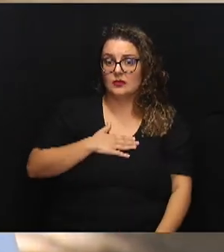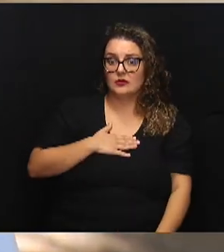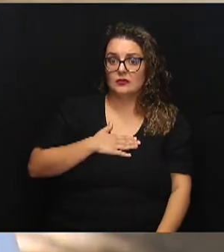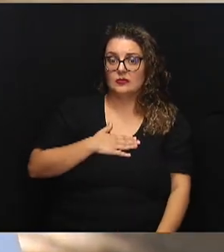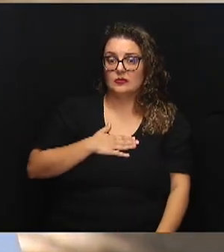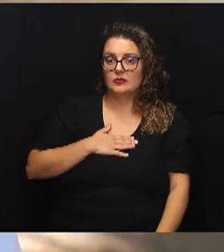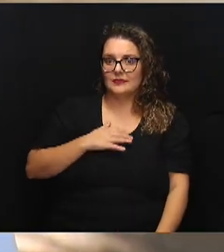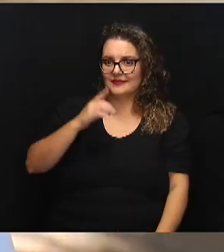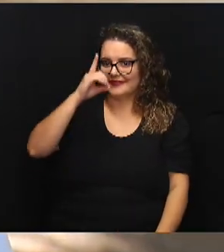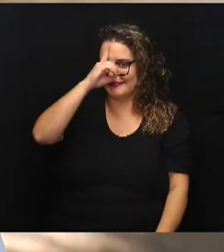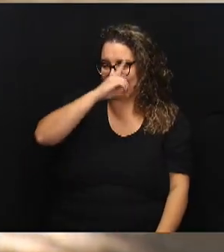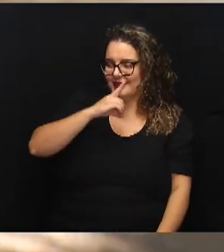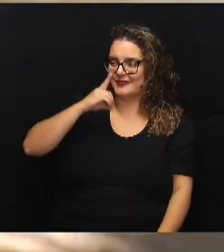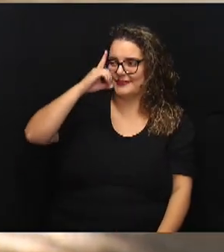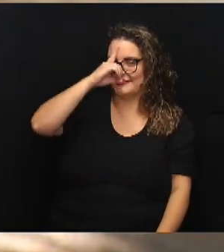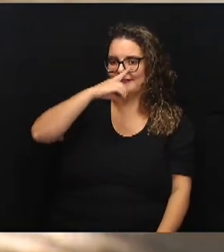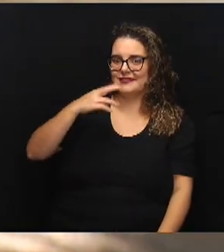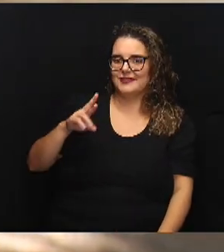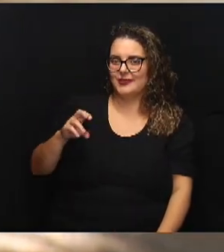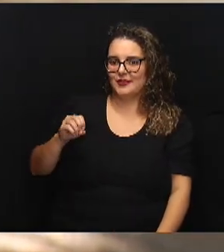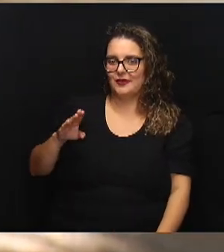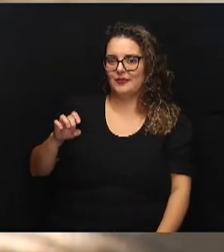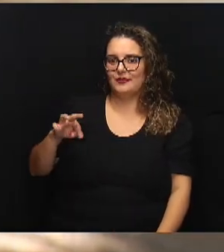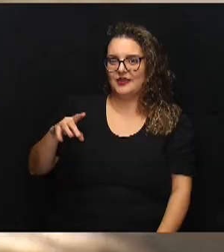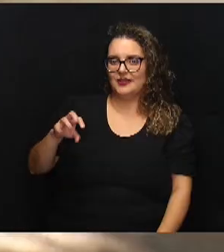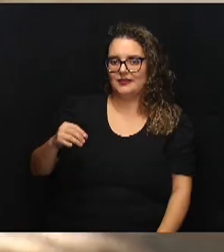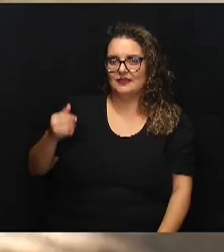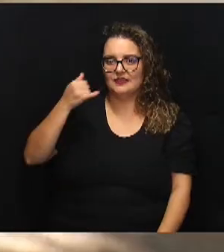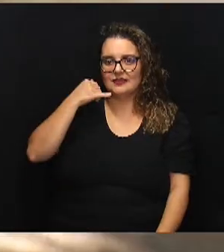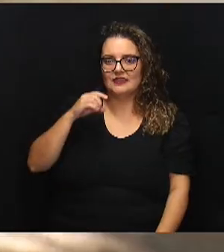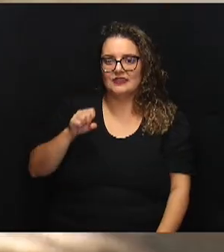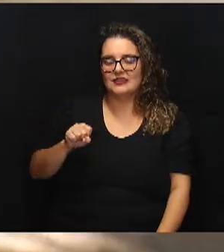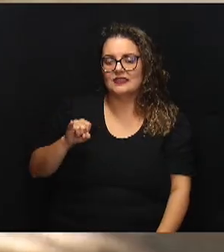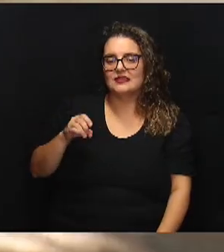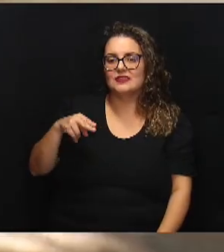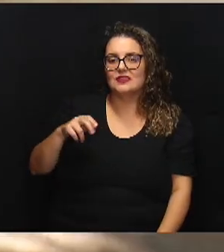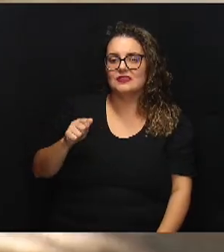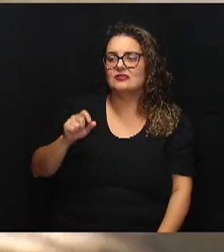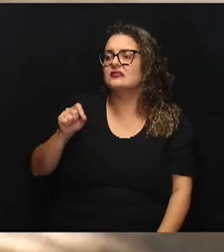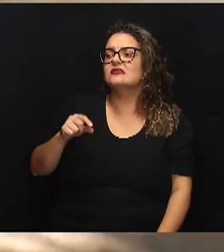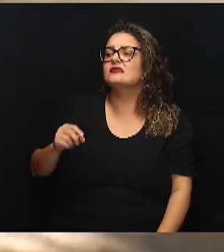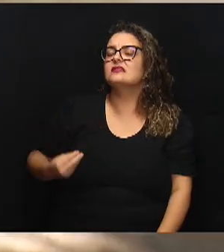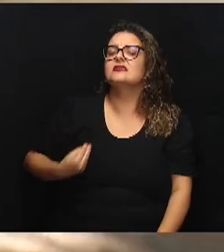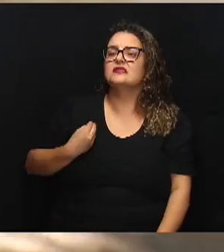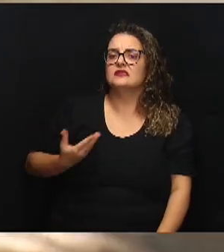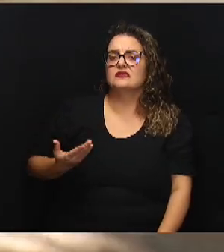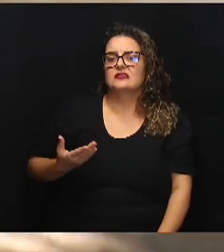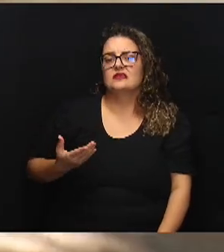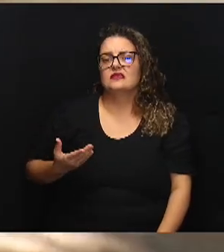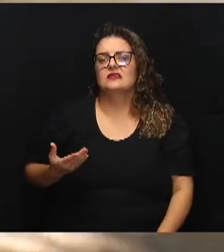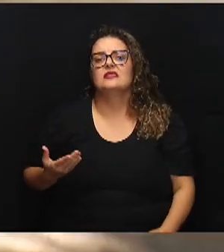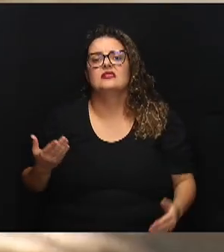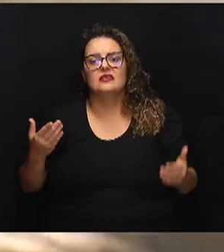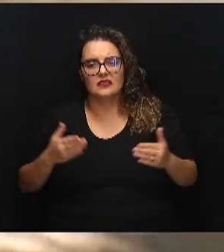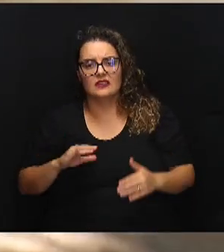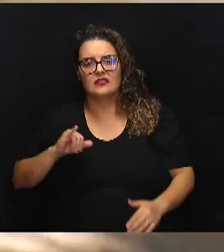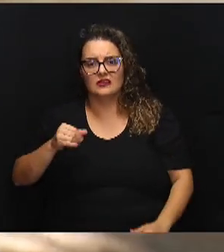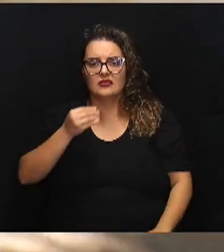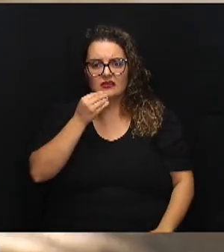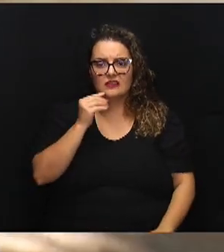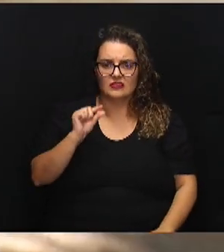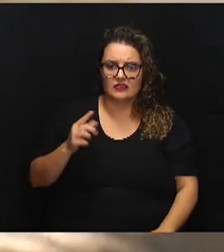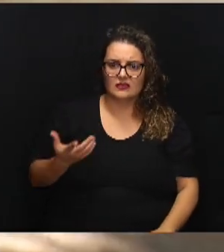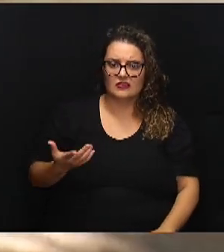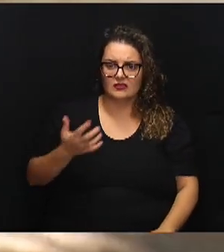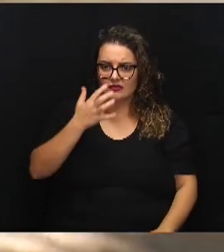Um domingo, o Robertinho me liga e fala, Sidna, o que você está fazendo da vida? Eu falei, Robertinho, agora eu estou aproveitando um pouquinho.